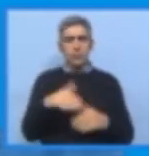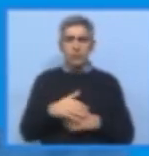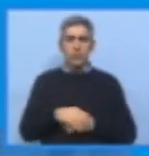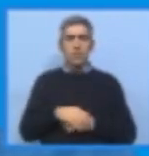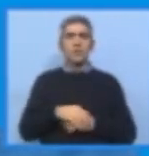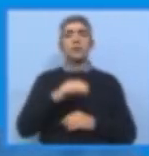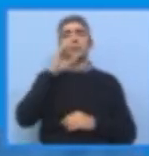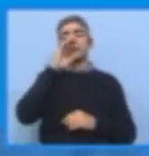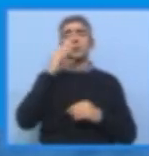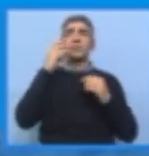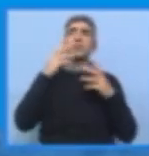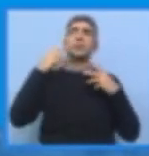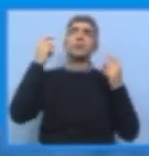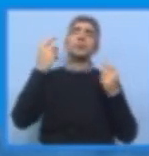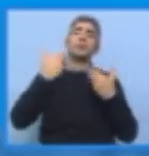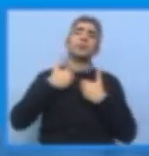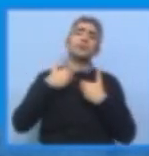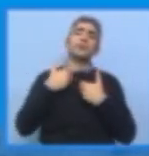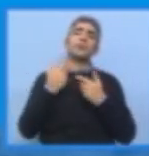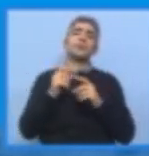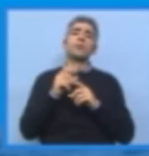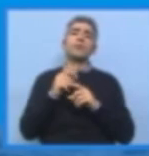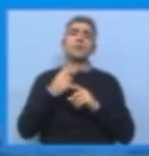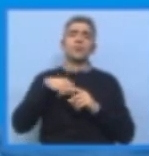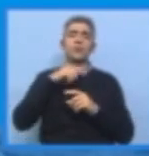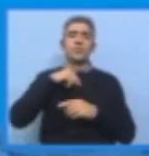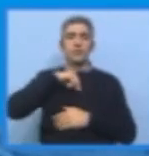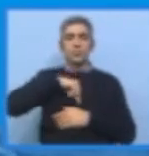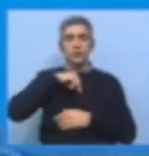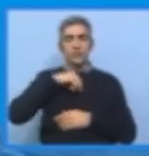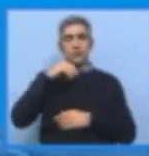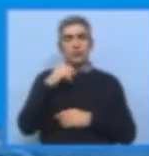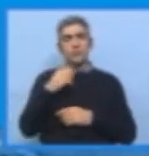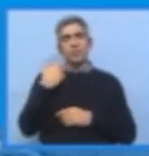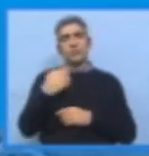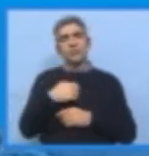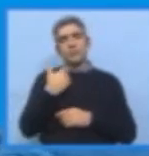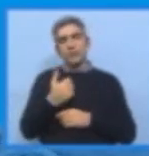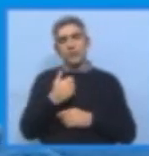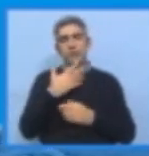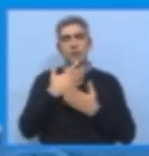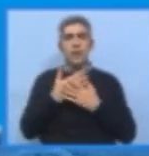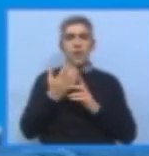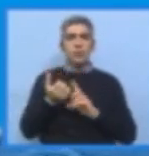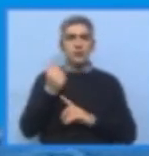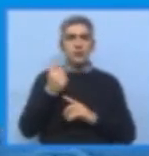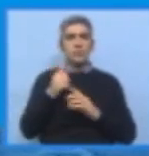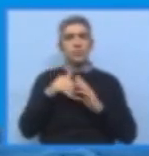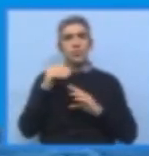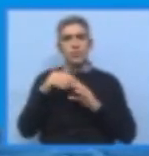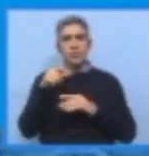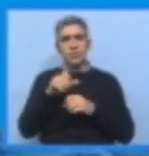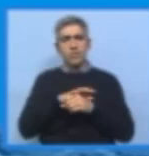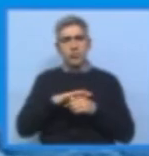se depois a espiritualidade, eu penso que nos ajuda no nosso aconchego depois para conseguirmos superar estas